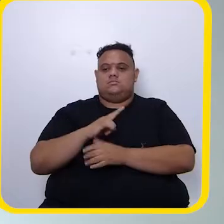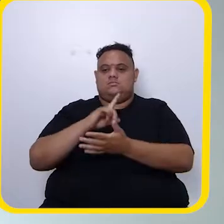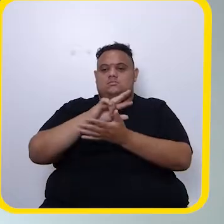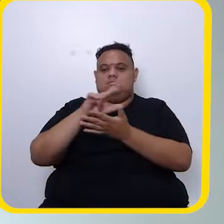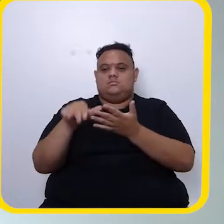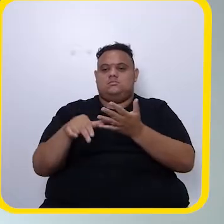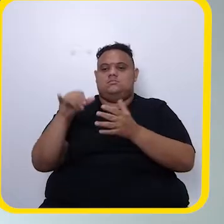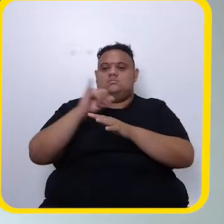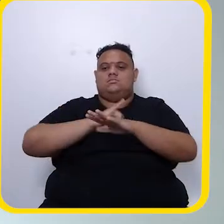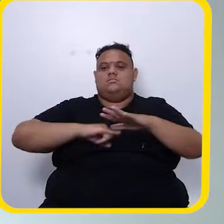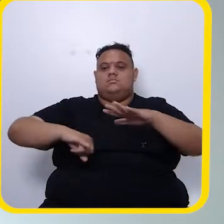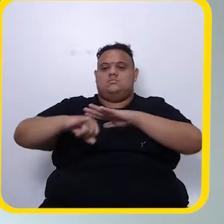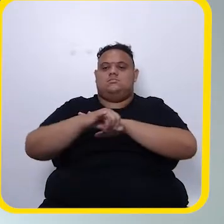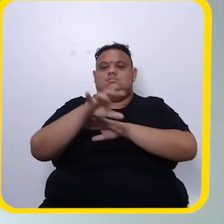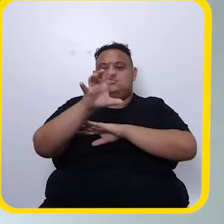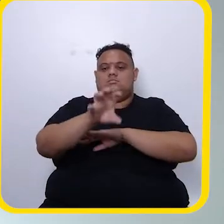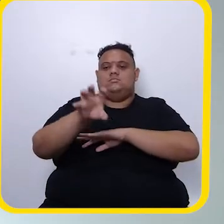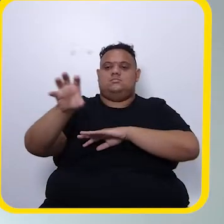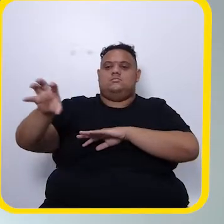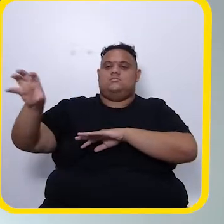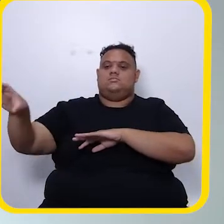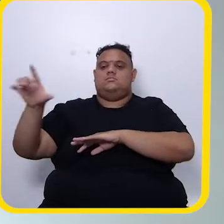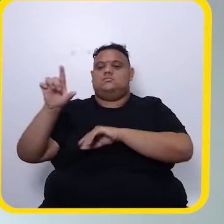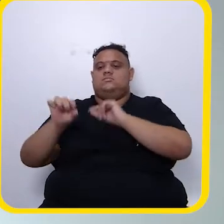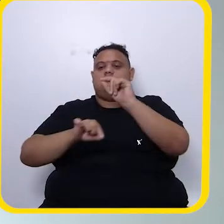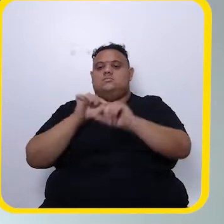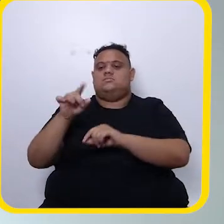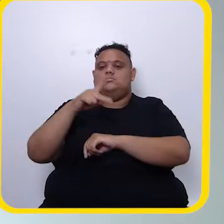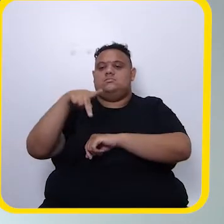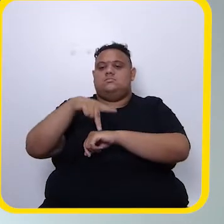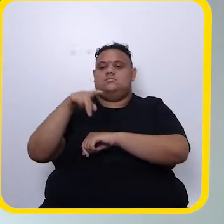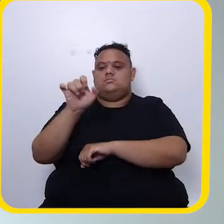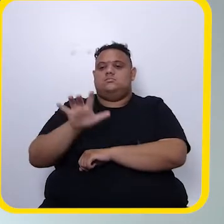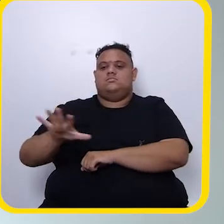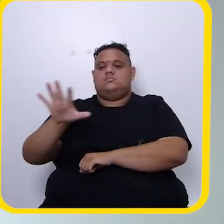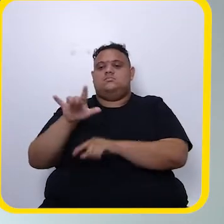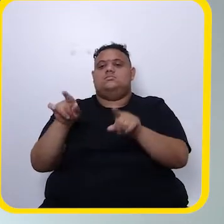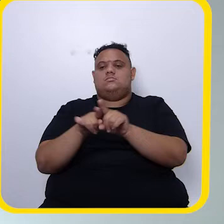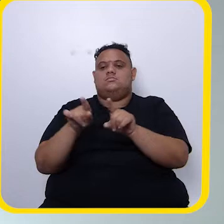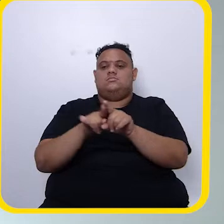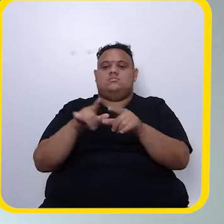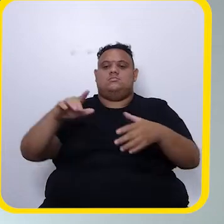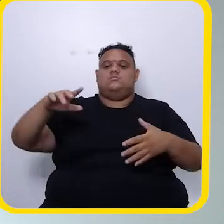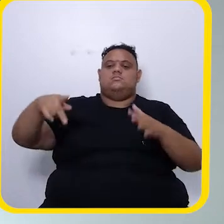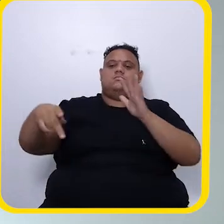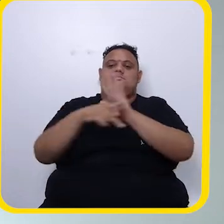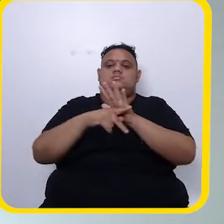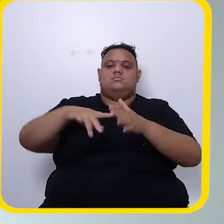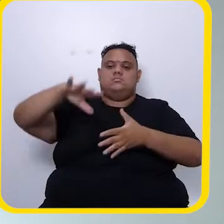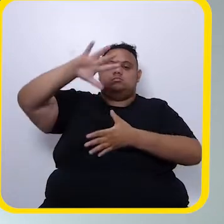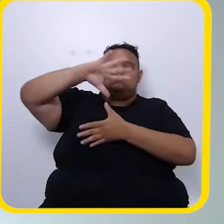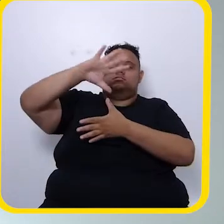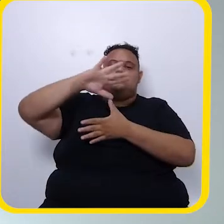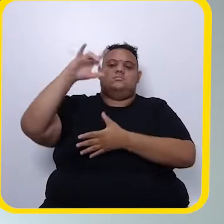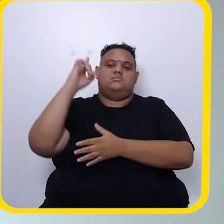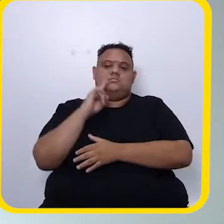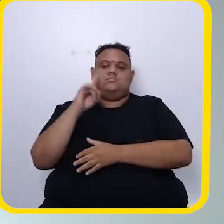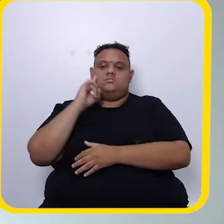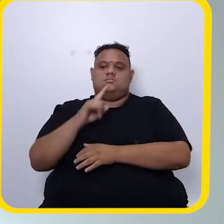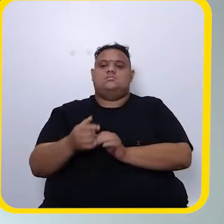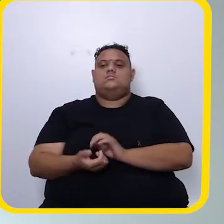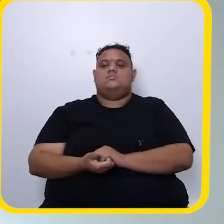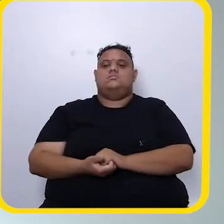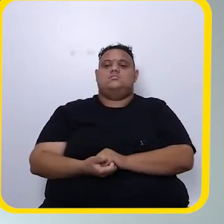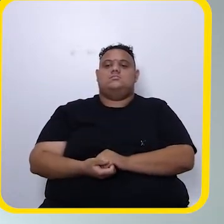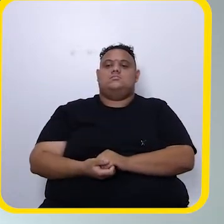aí várias ilhas que pertencem a países europeus e até também a países da própria América, como é o caso dos